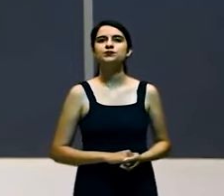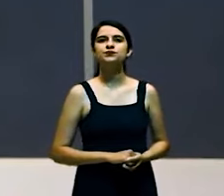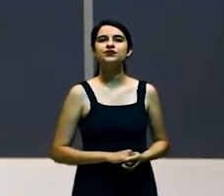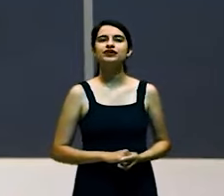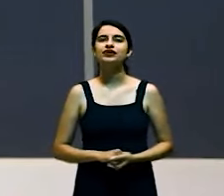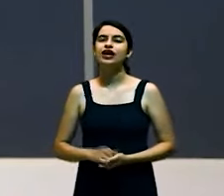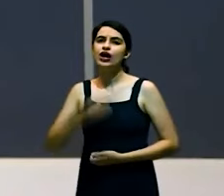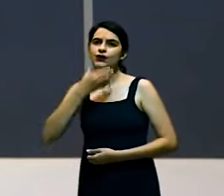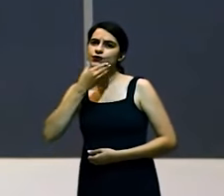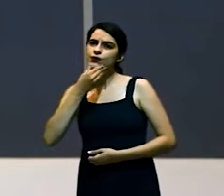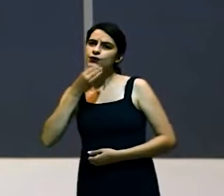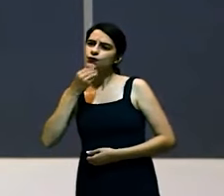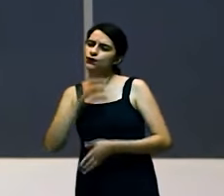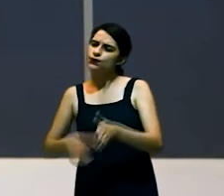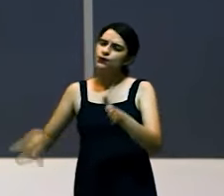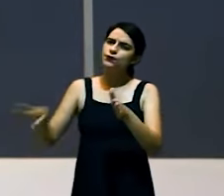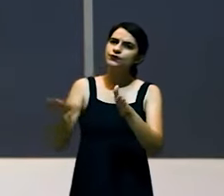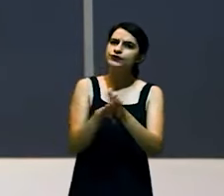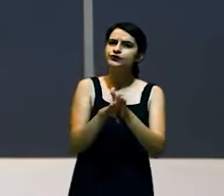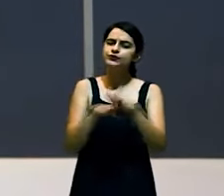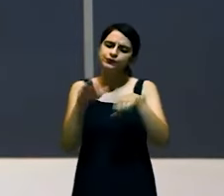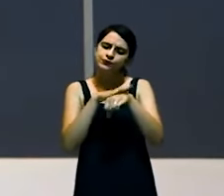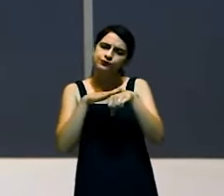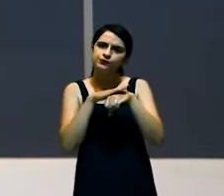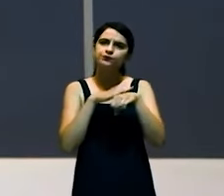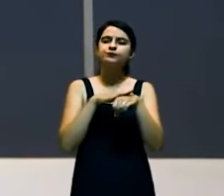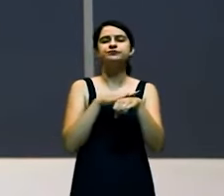E este homem chegou para uma consulta.